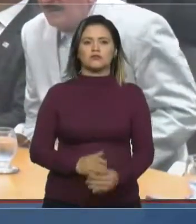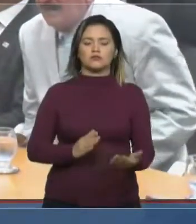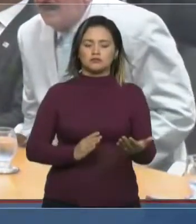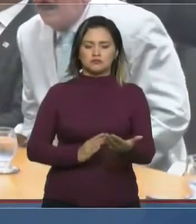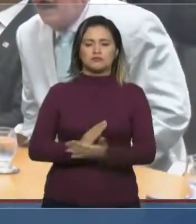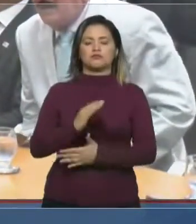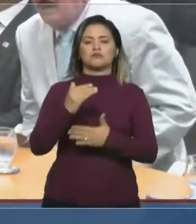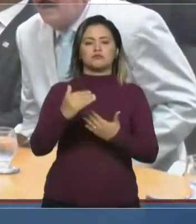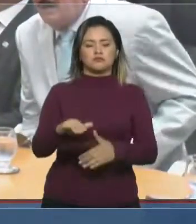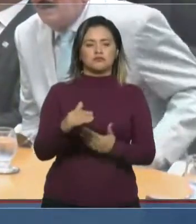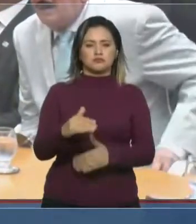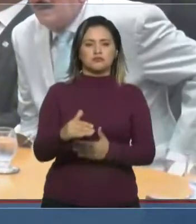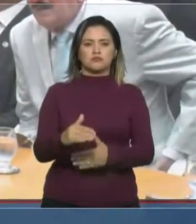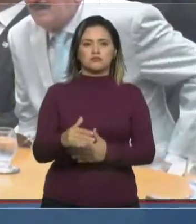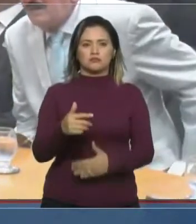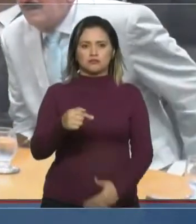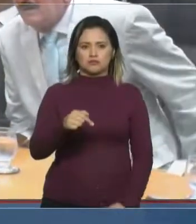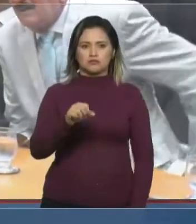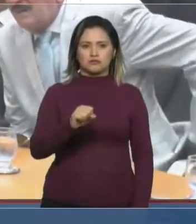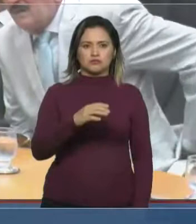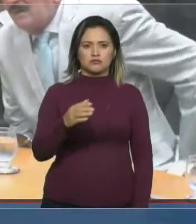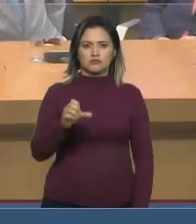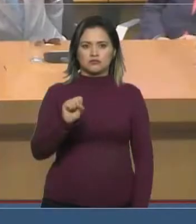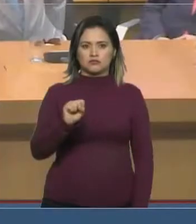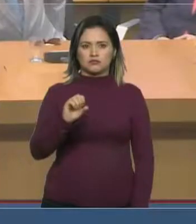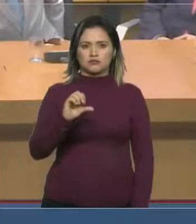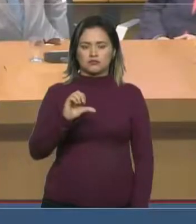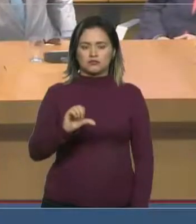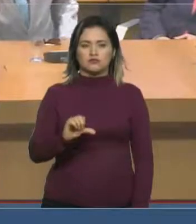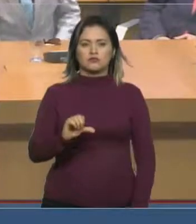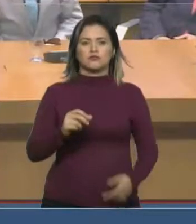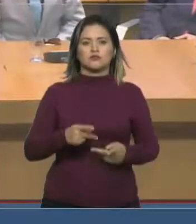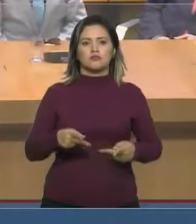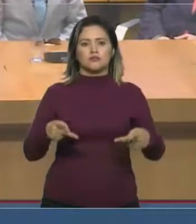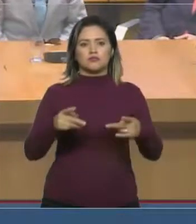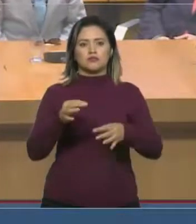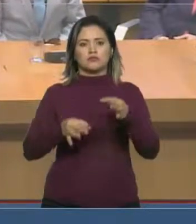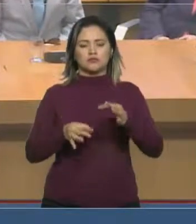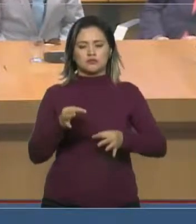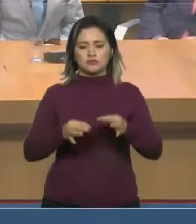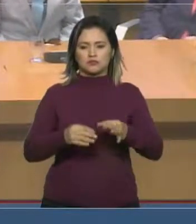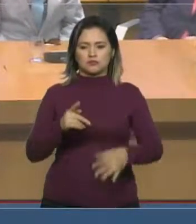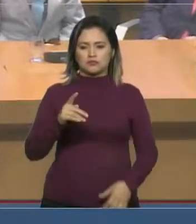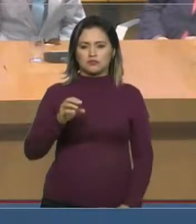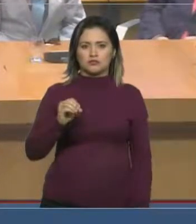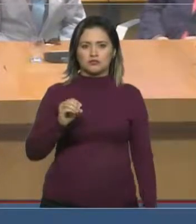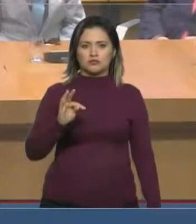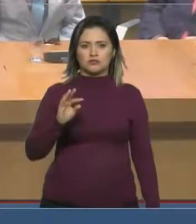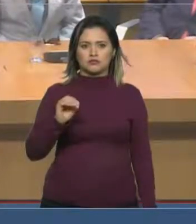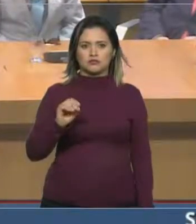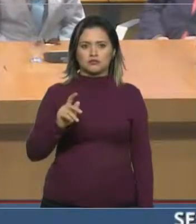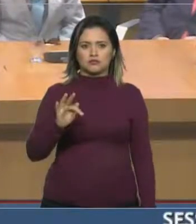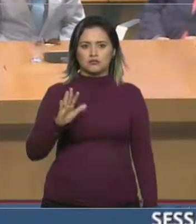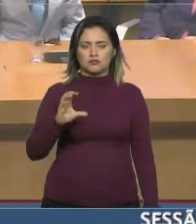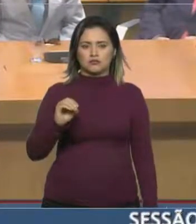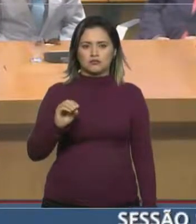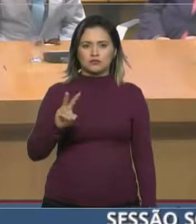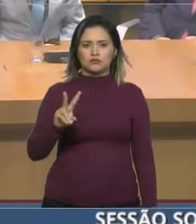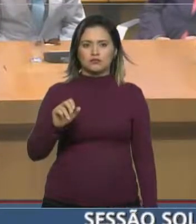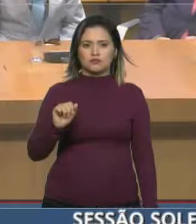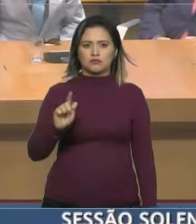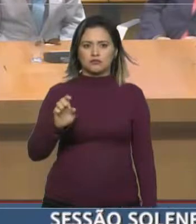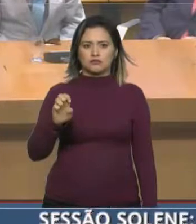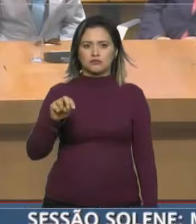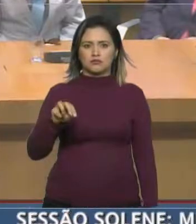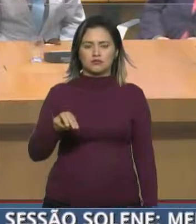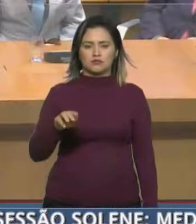78 a 89, percorreu as promotorias de justiça, junto às comarcas de Porto Franco, Vargem Grande, São Bento, Codó e São